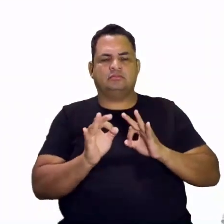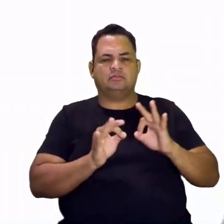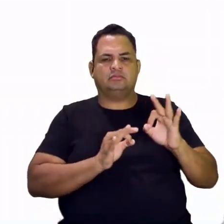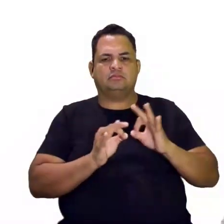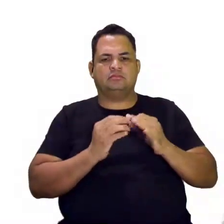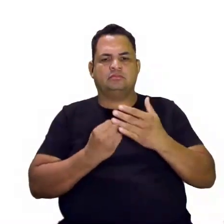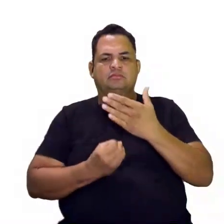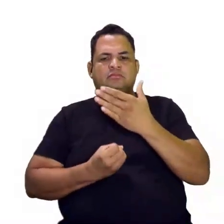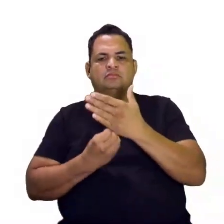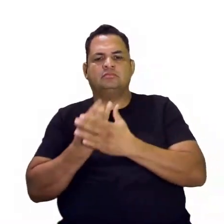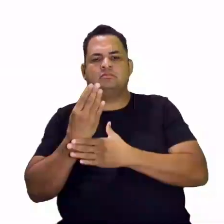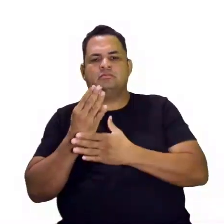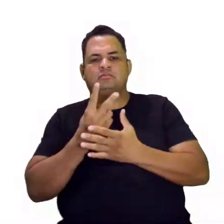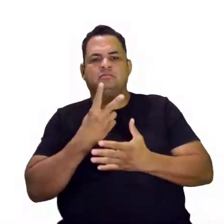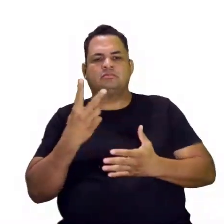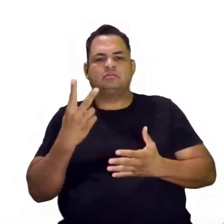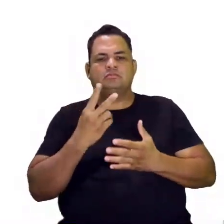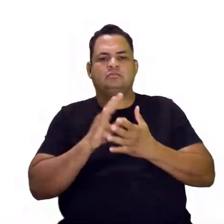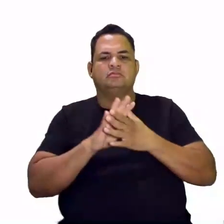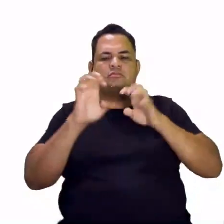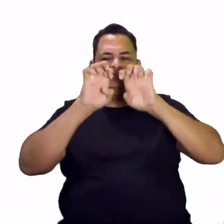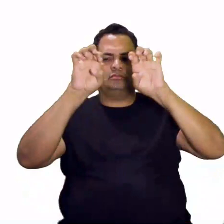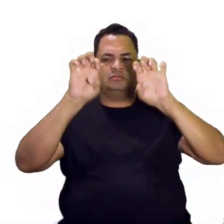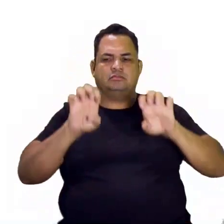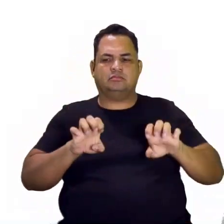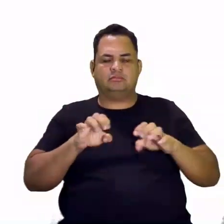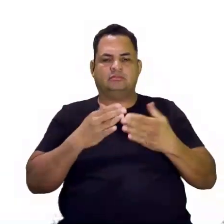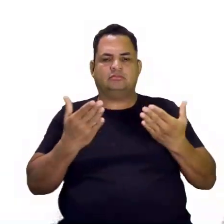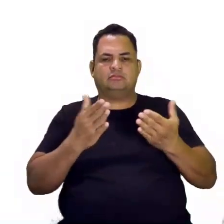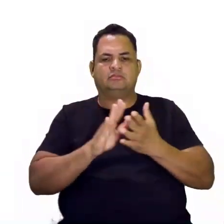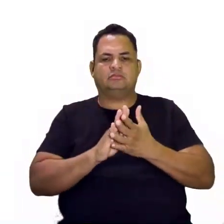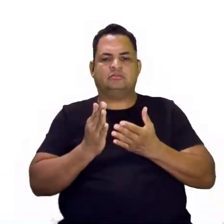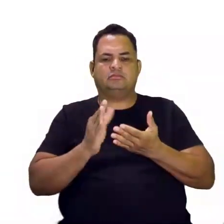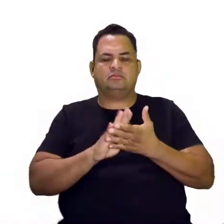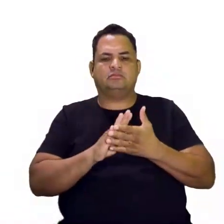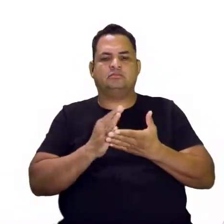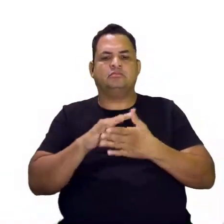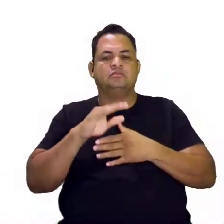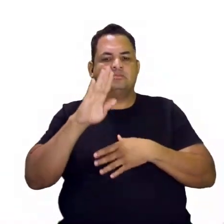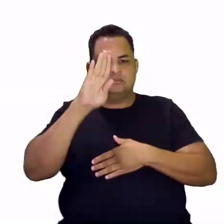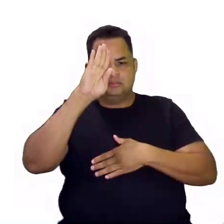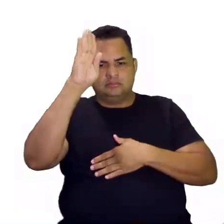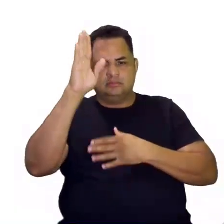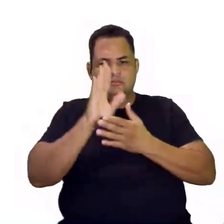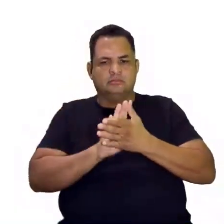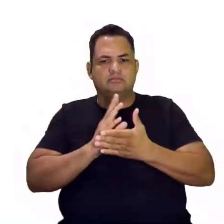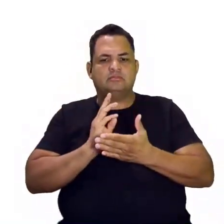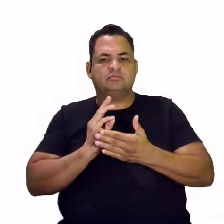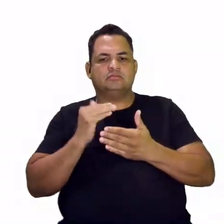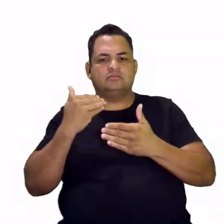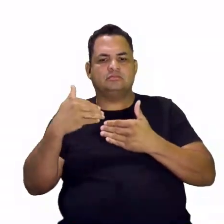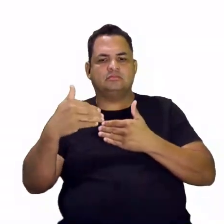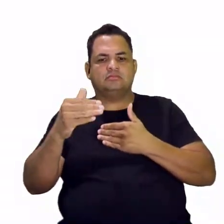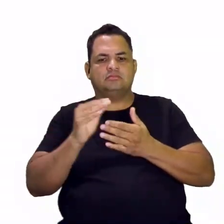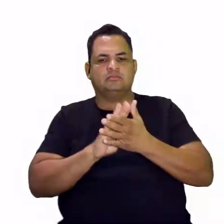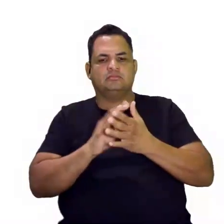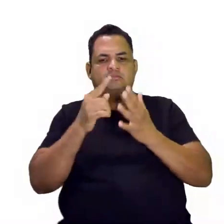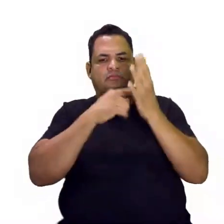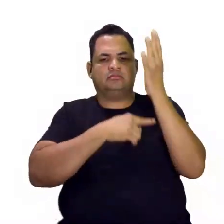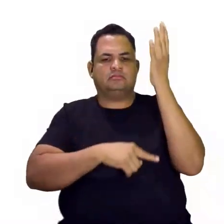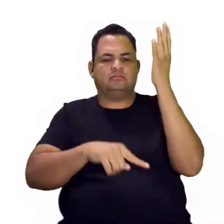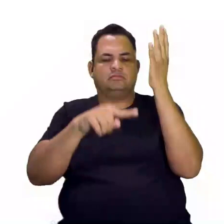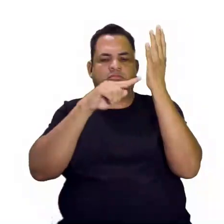a origem de 2 estruturas que vão ser a chave para esses 2 processos, que é a